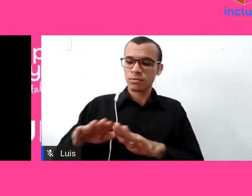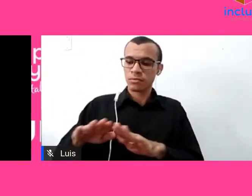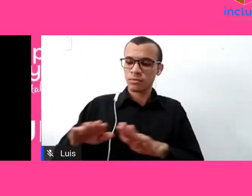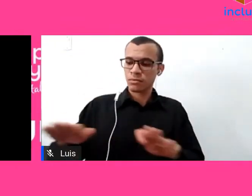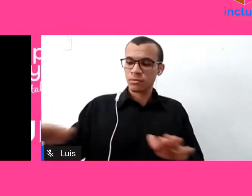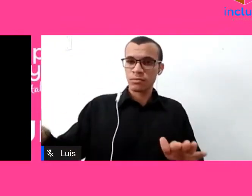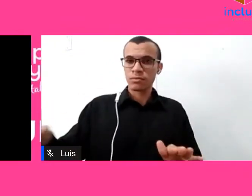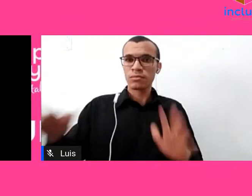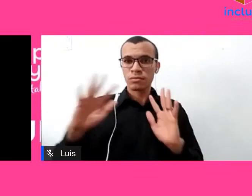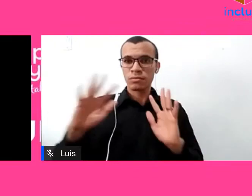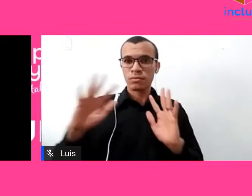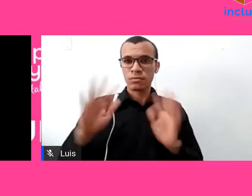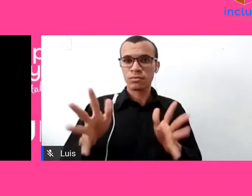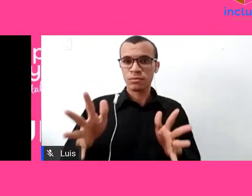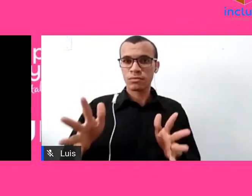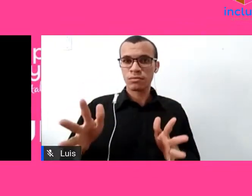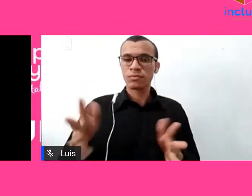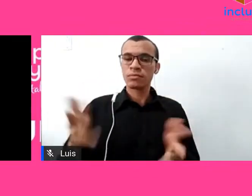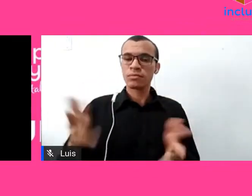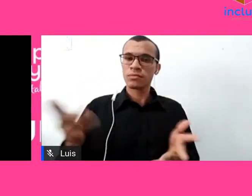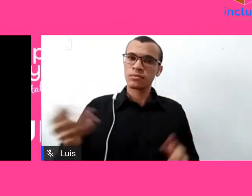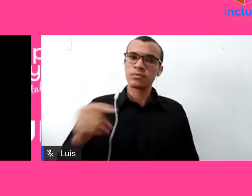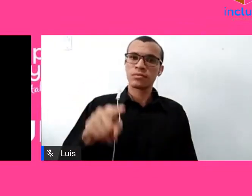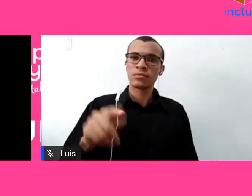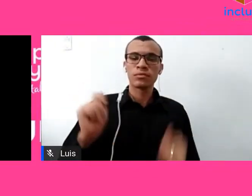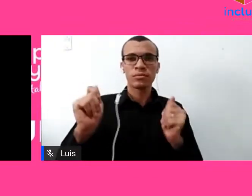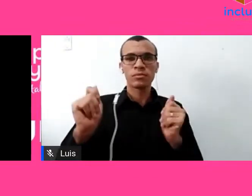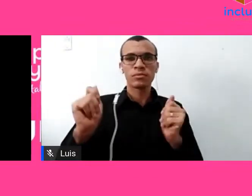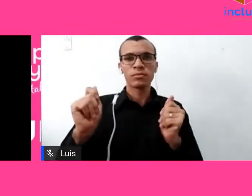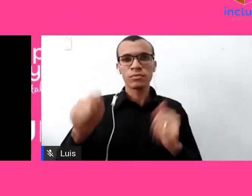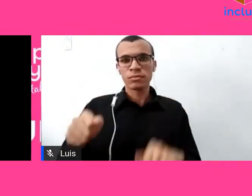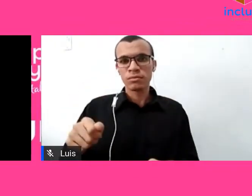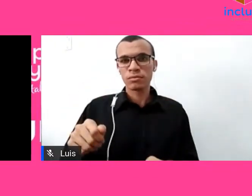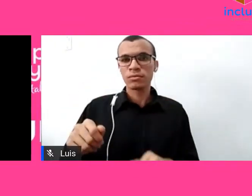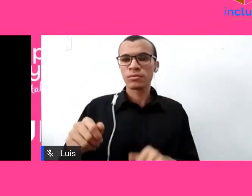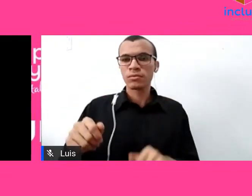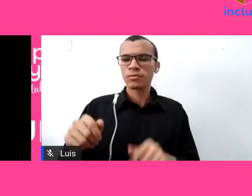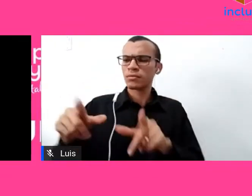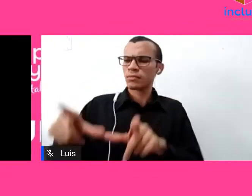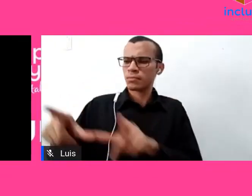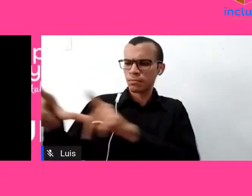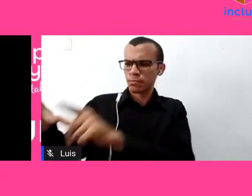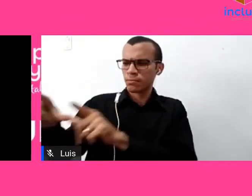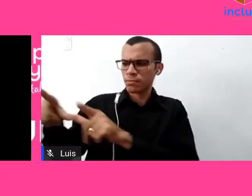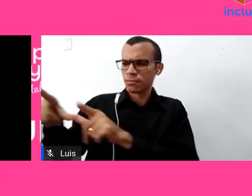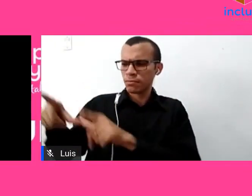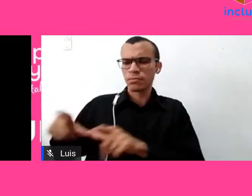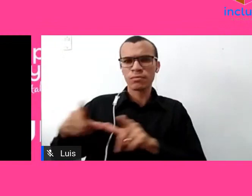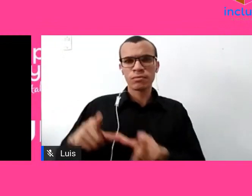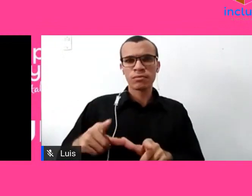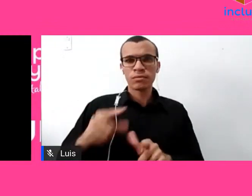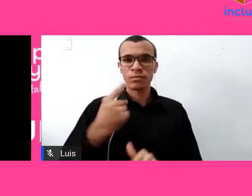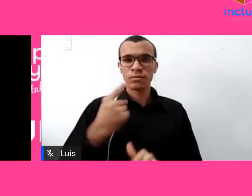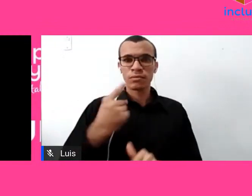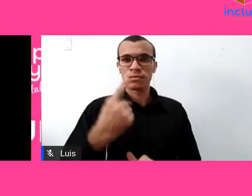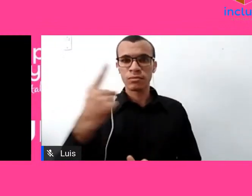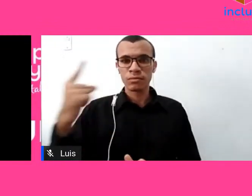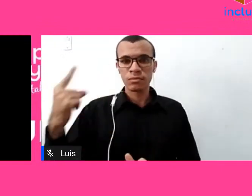planificado, isso quer dizer que cada retângulo pontilhado que eu tenho aqui,